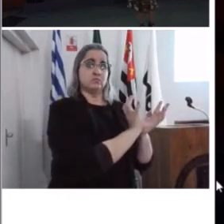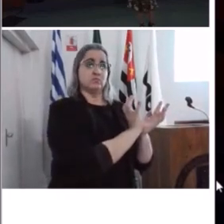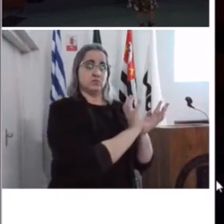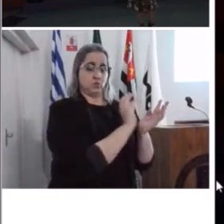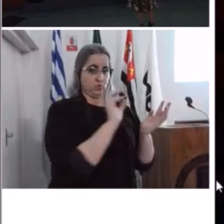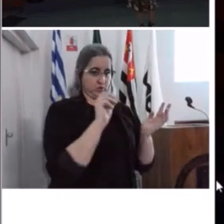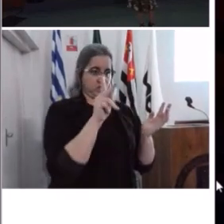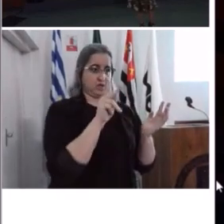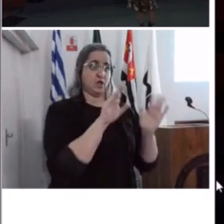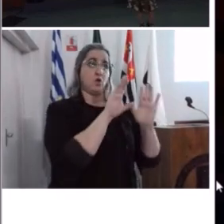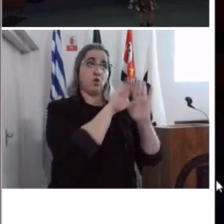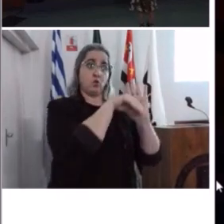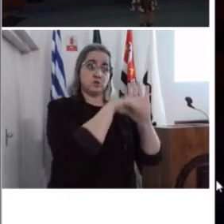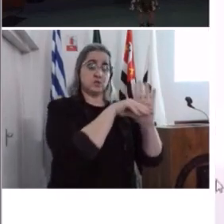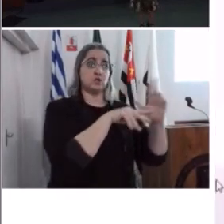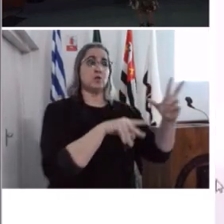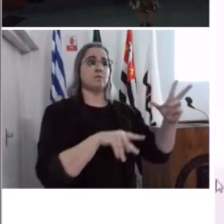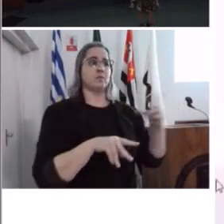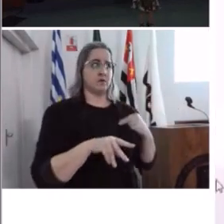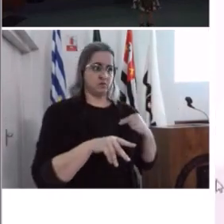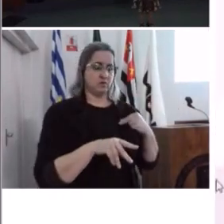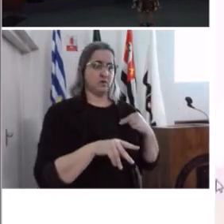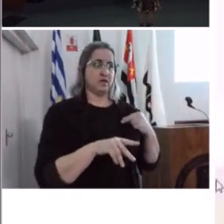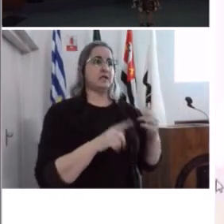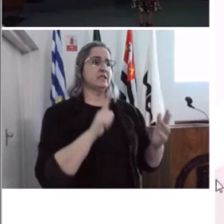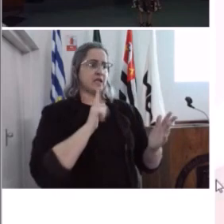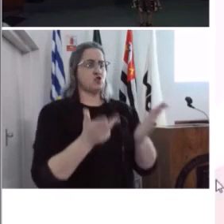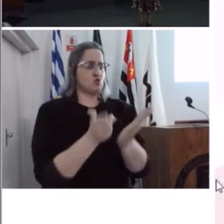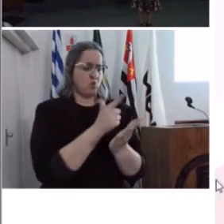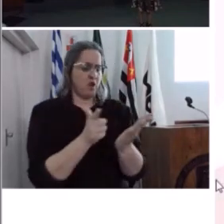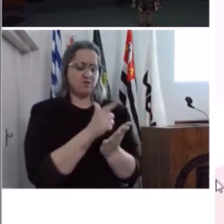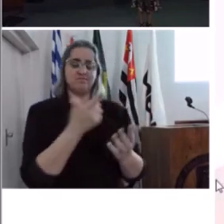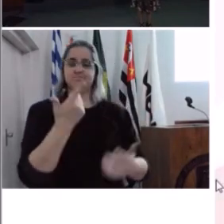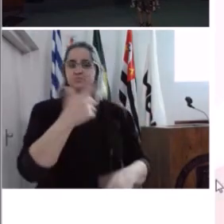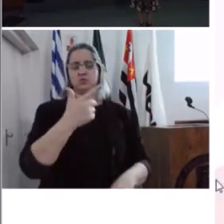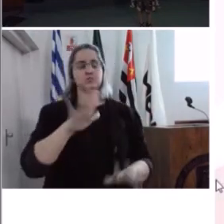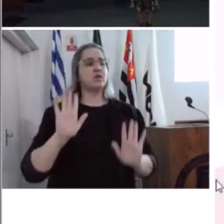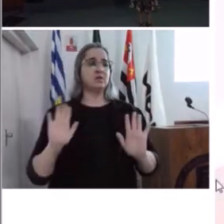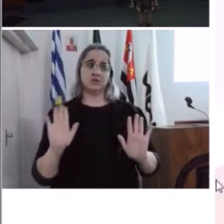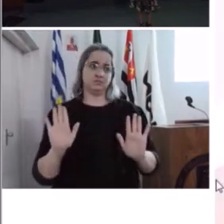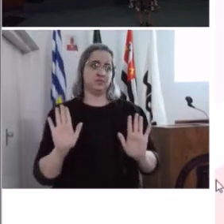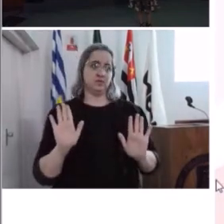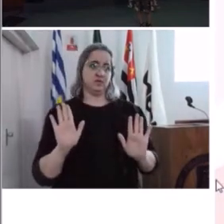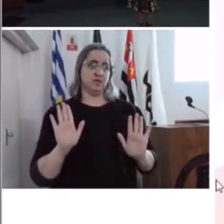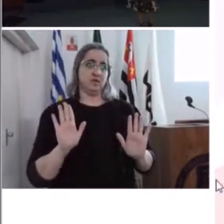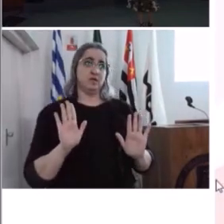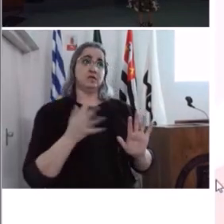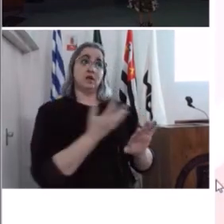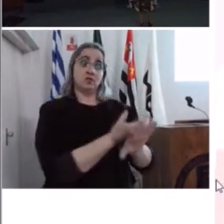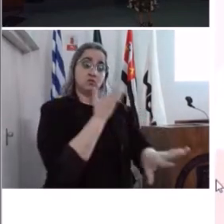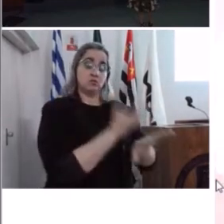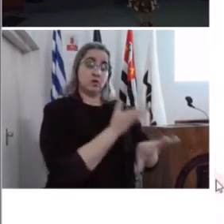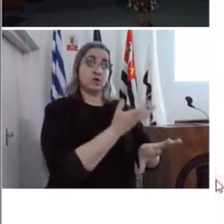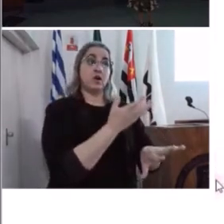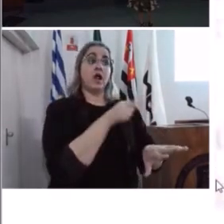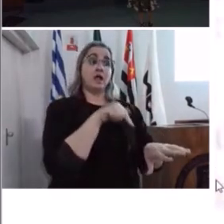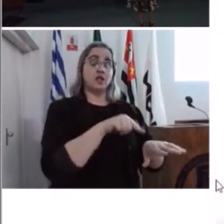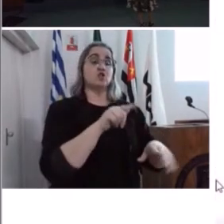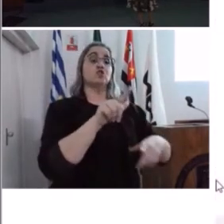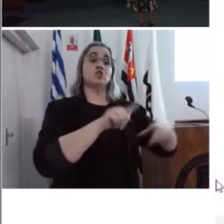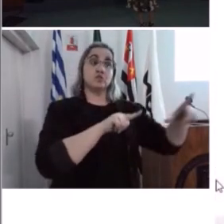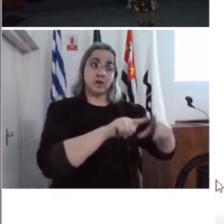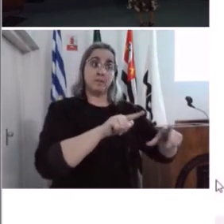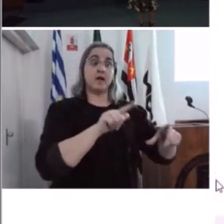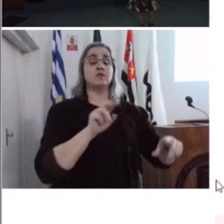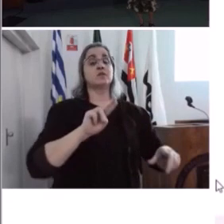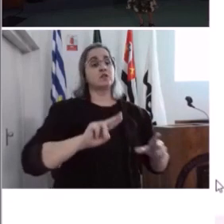oral. Se vocês olharem, pô, está onde essa definição? Tem algum livro? Não. Ela está engajada no plano de ensino do nosso trabalho, da nossa